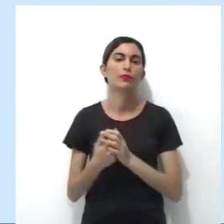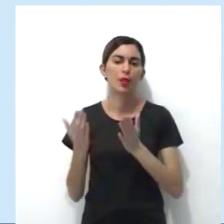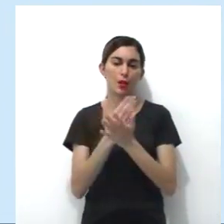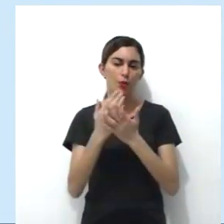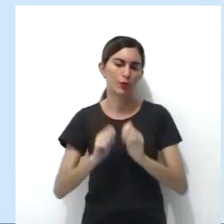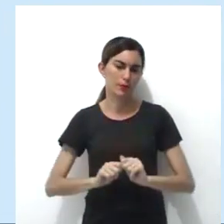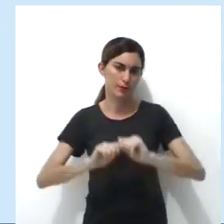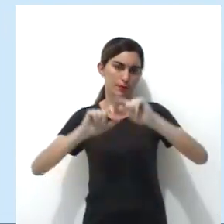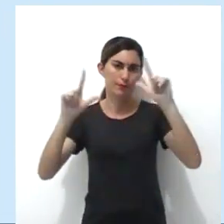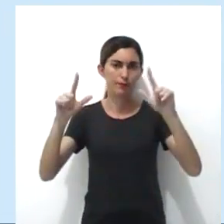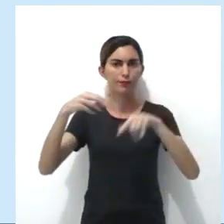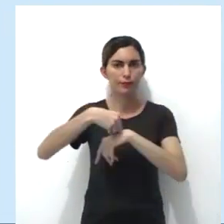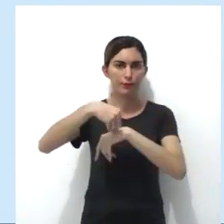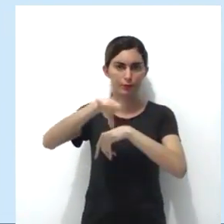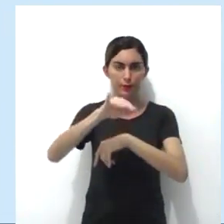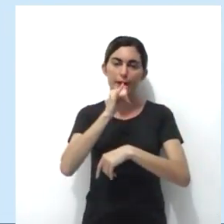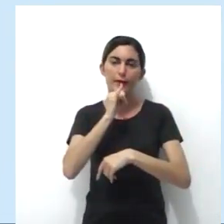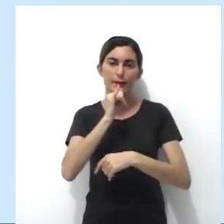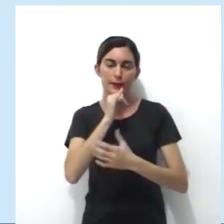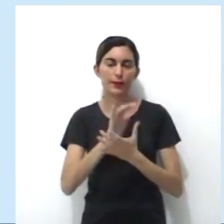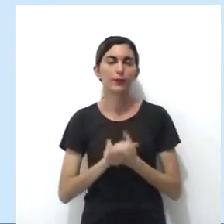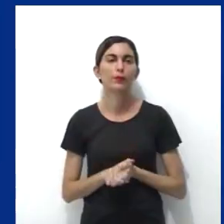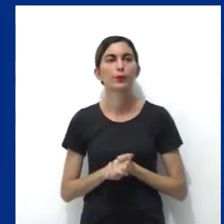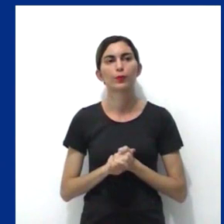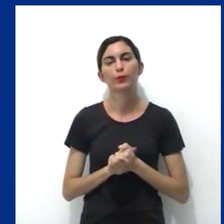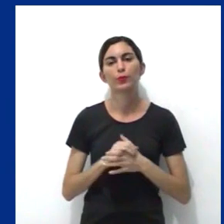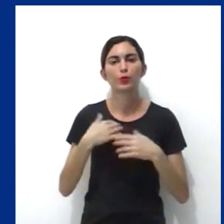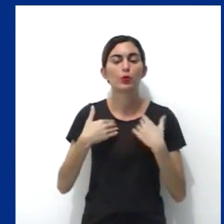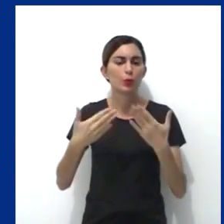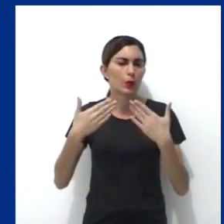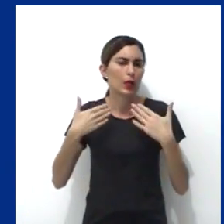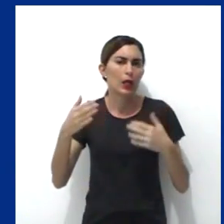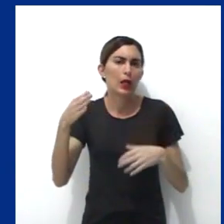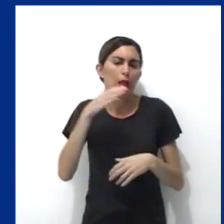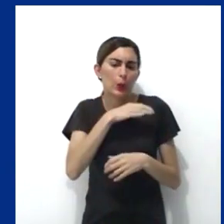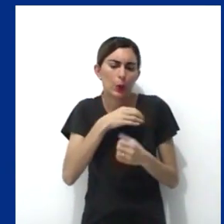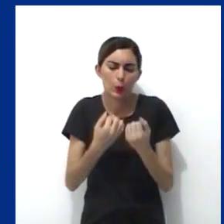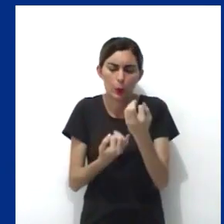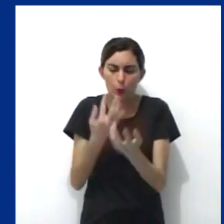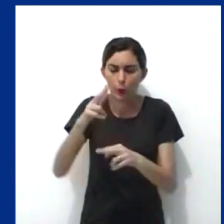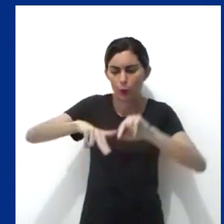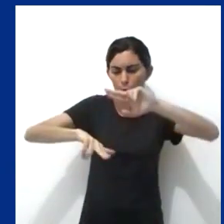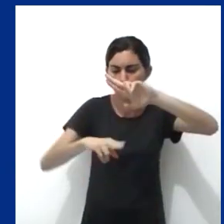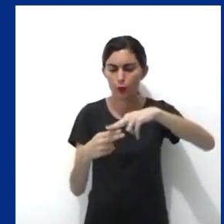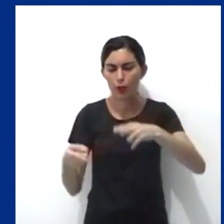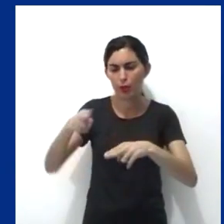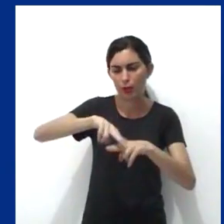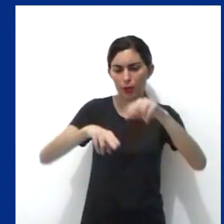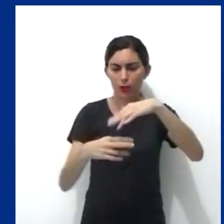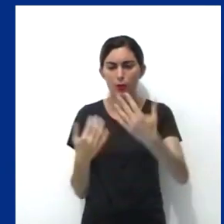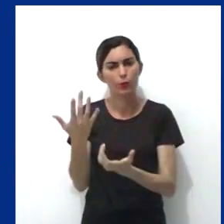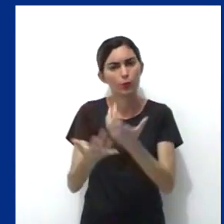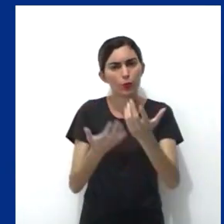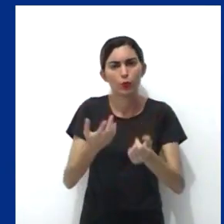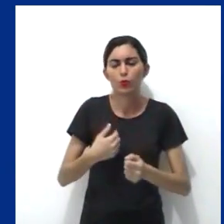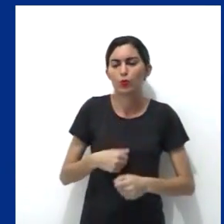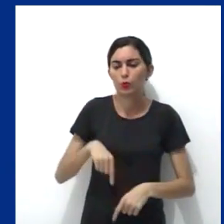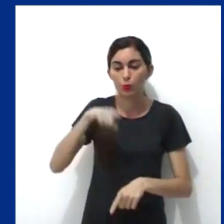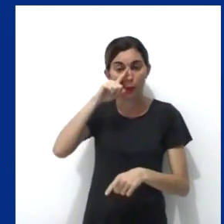respeito. Então, como é que a termodinâmica ela se aplica dentro da nossa